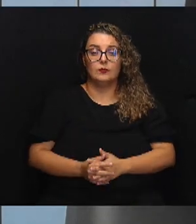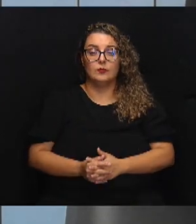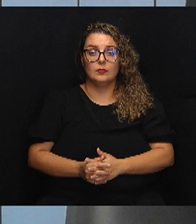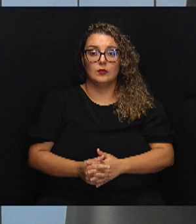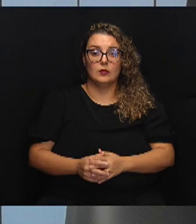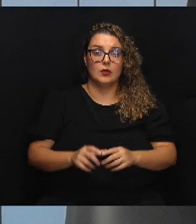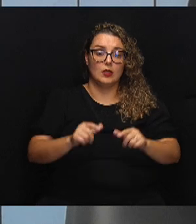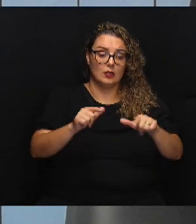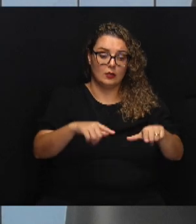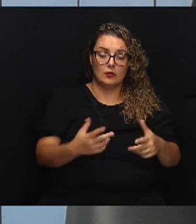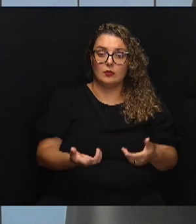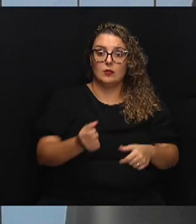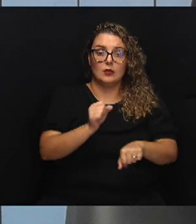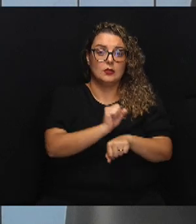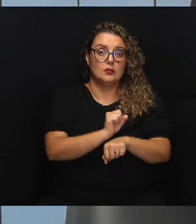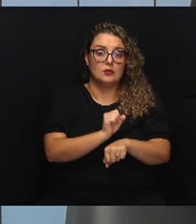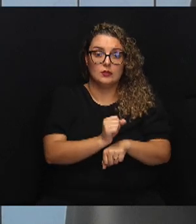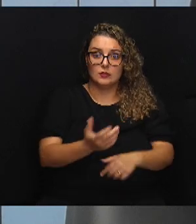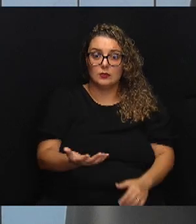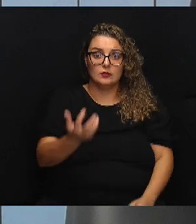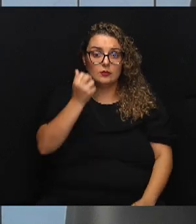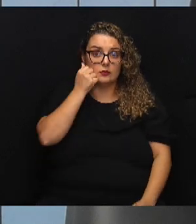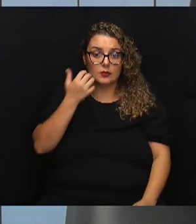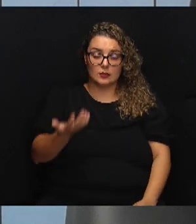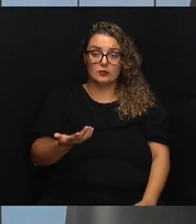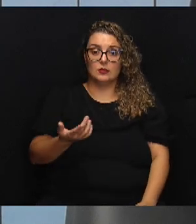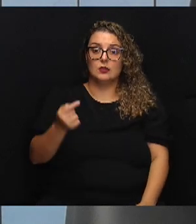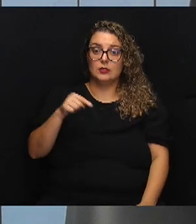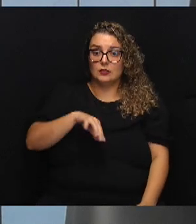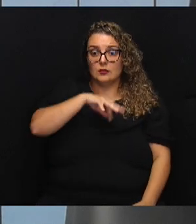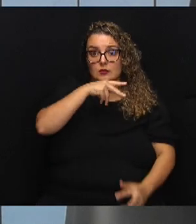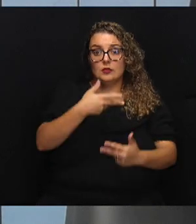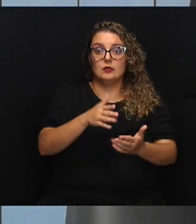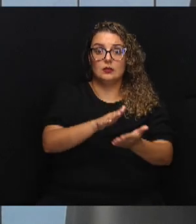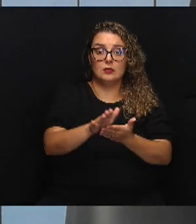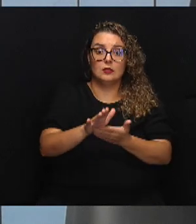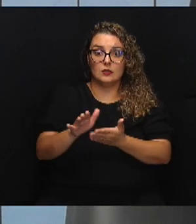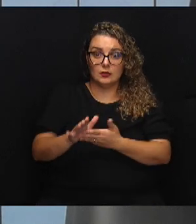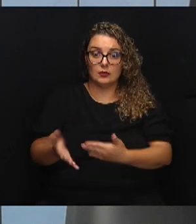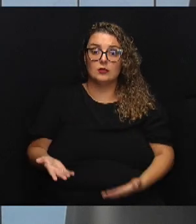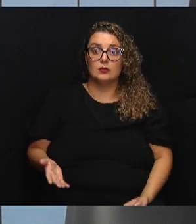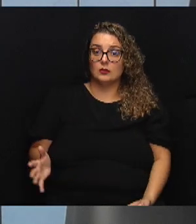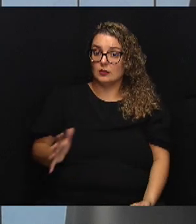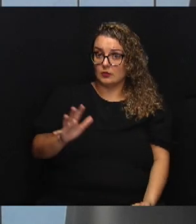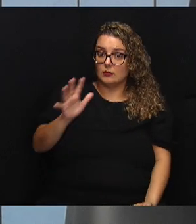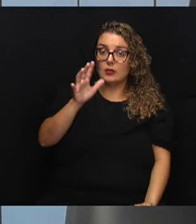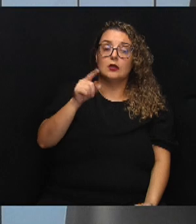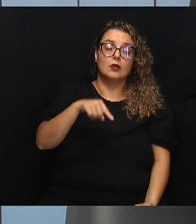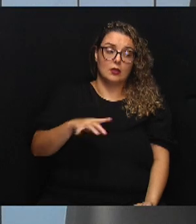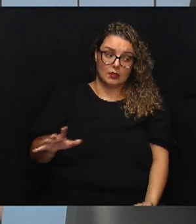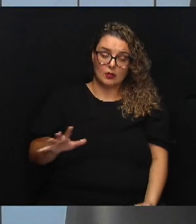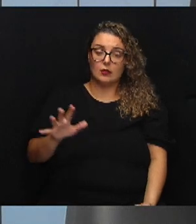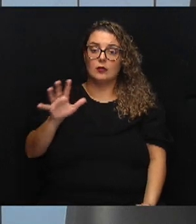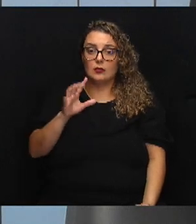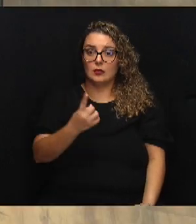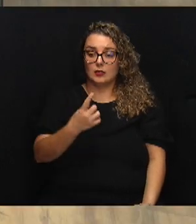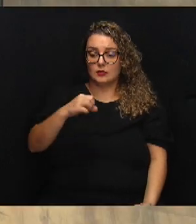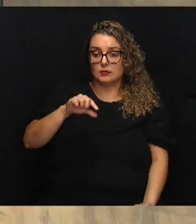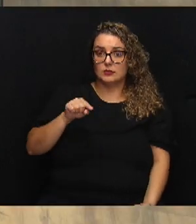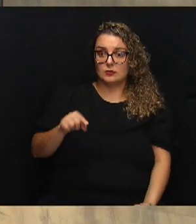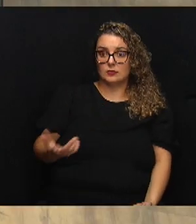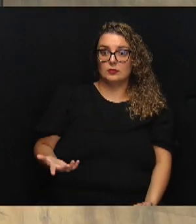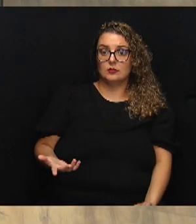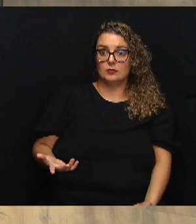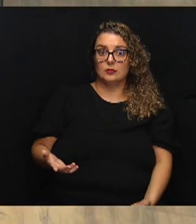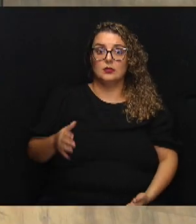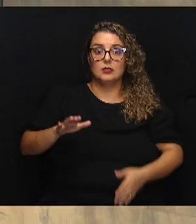local, aguardando uma adoção. Então, esse animal gera custos. Tem um custo altíssimo, 19 mil. Às vezes, tem que fazer uma cirurgia de